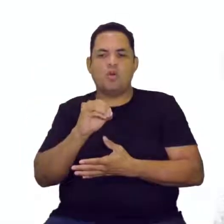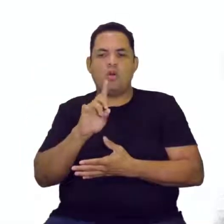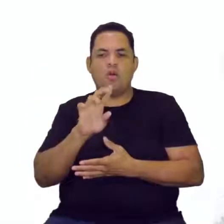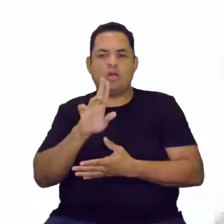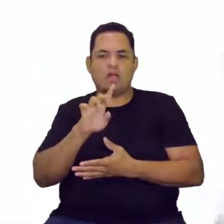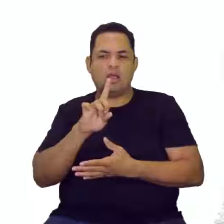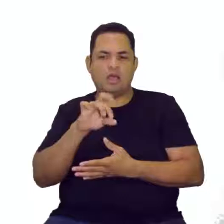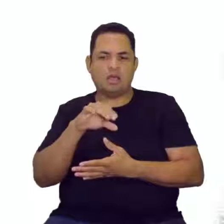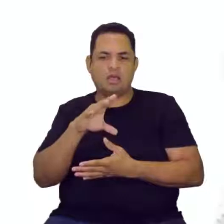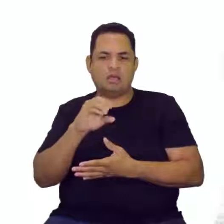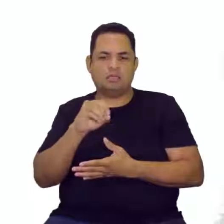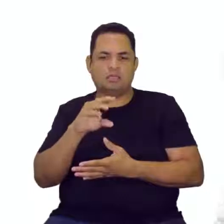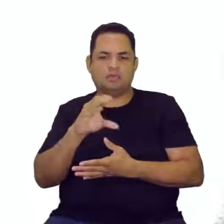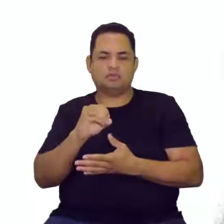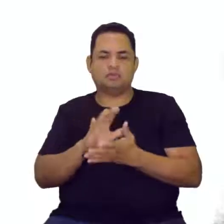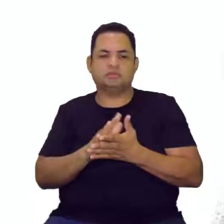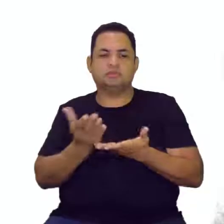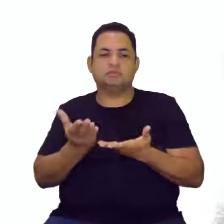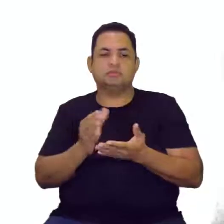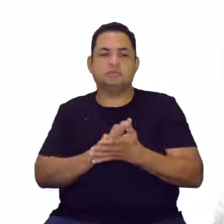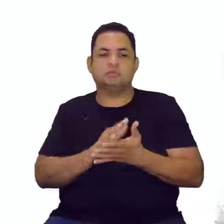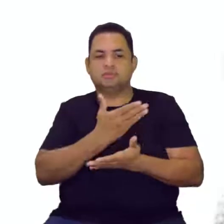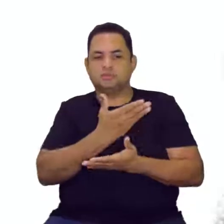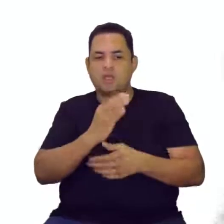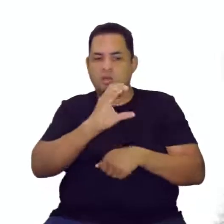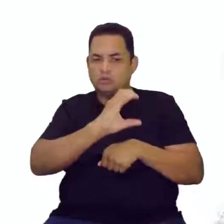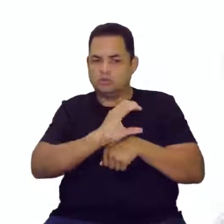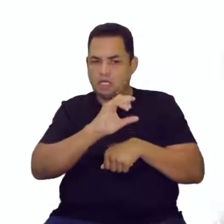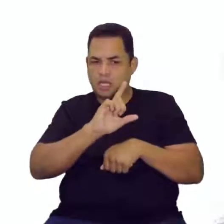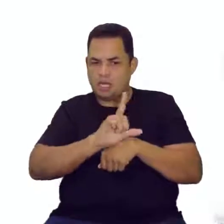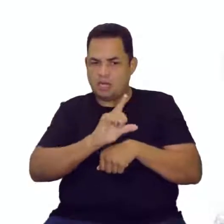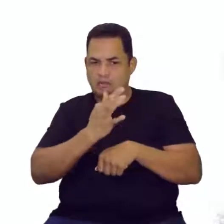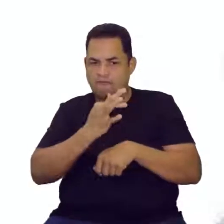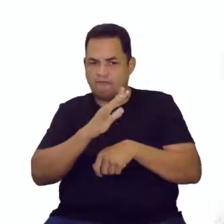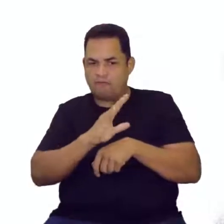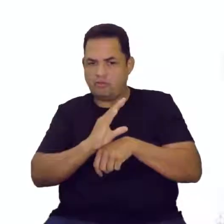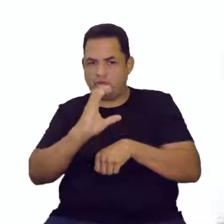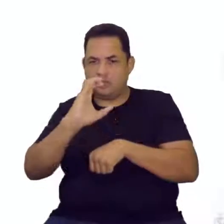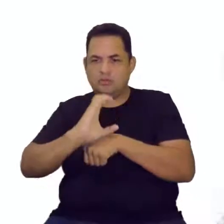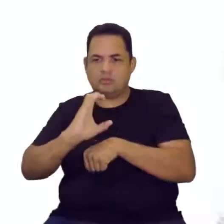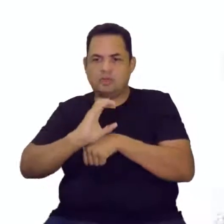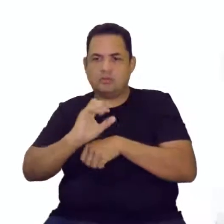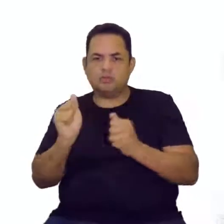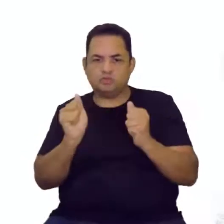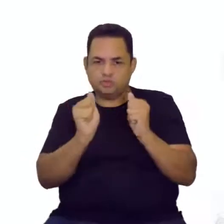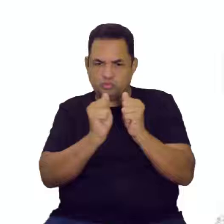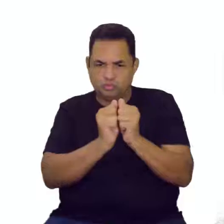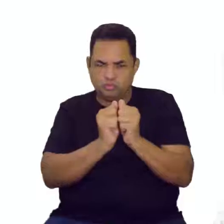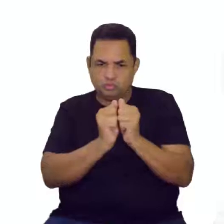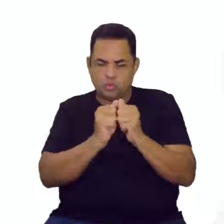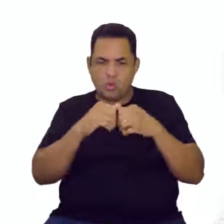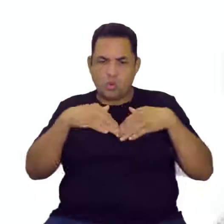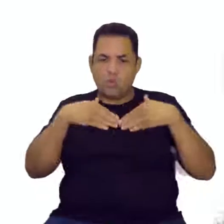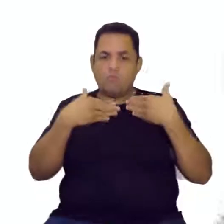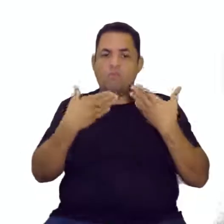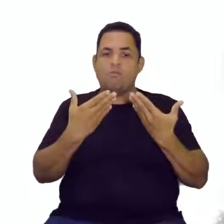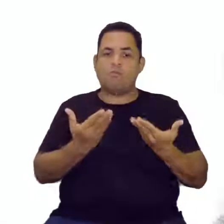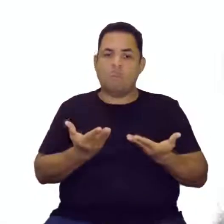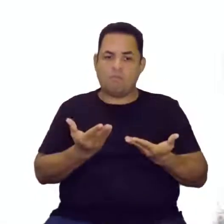a presença do cloro, do flúor e do carbono.